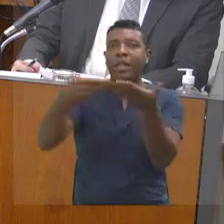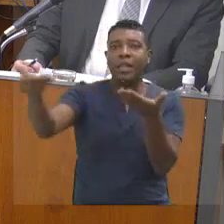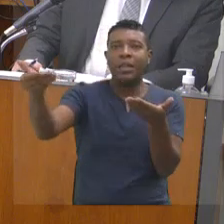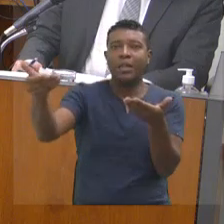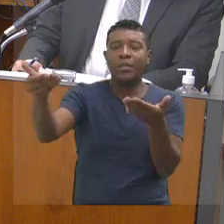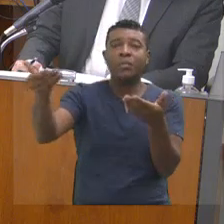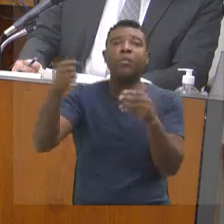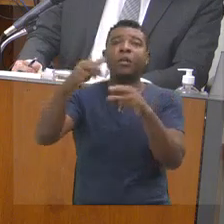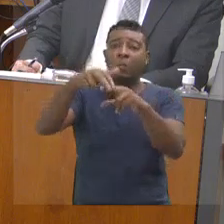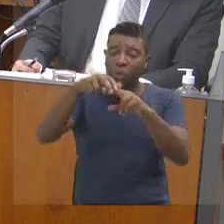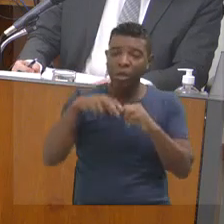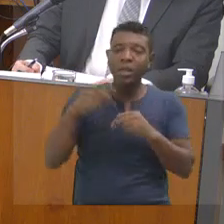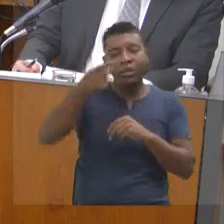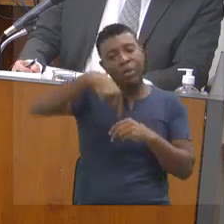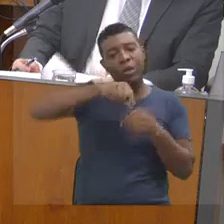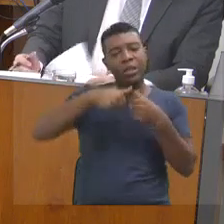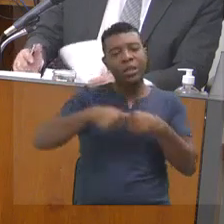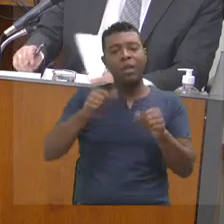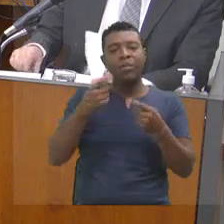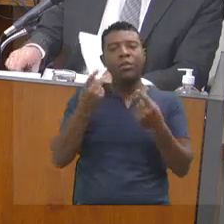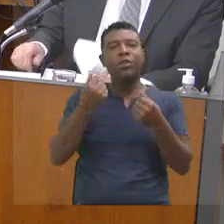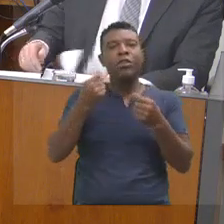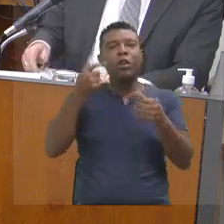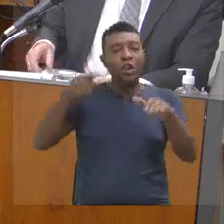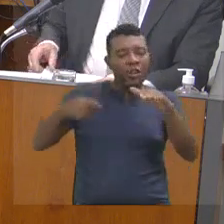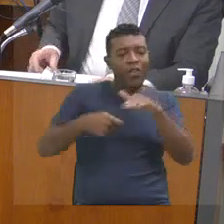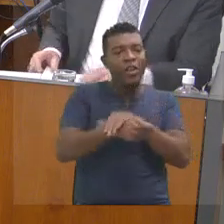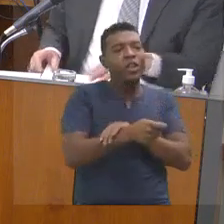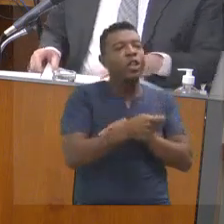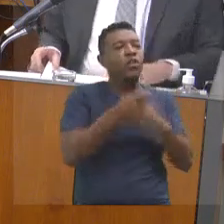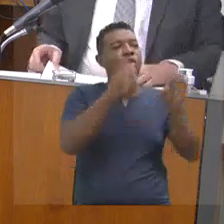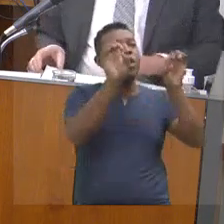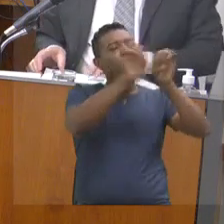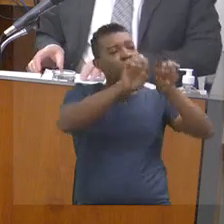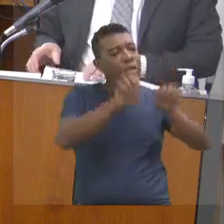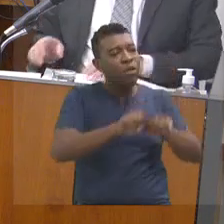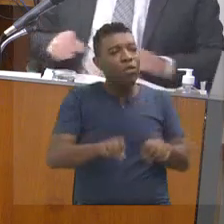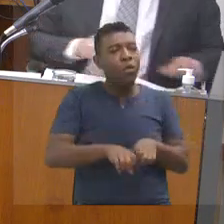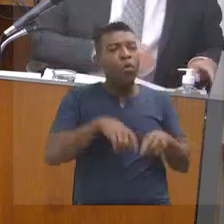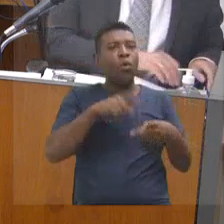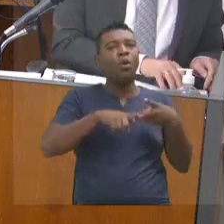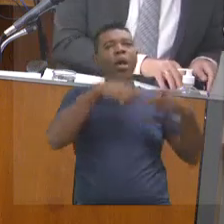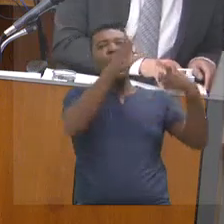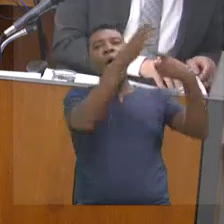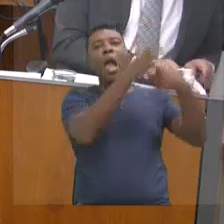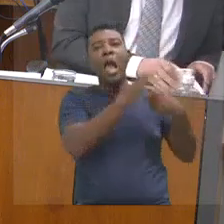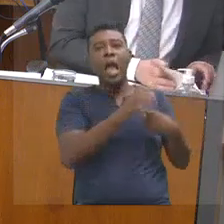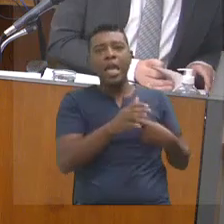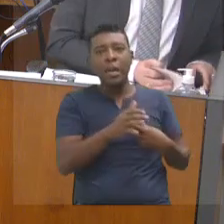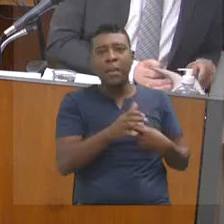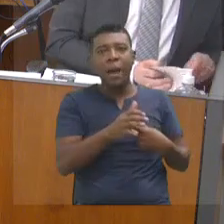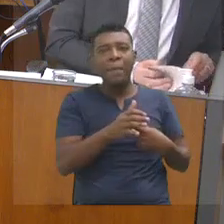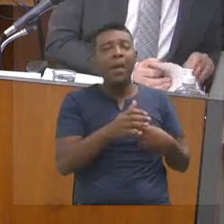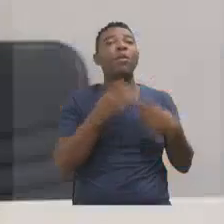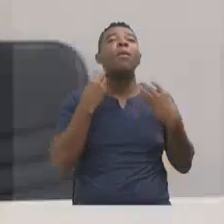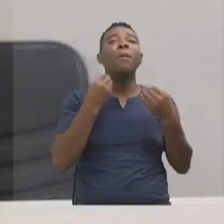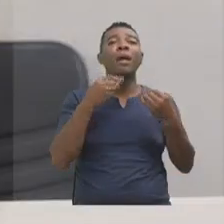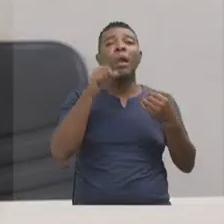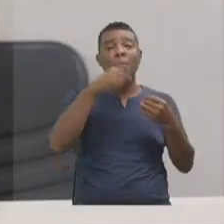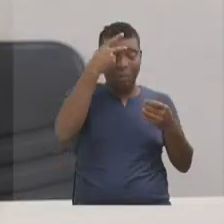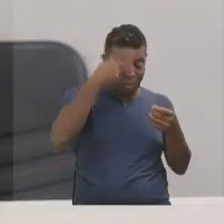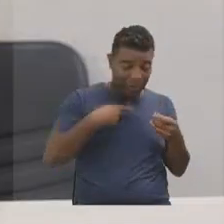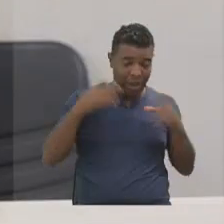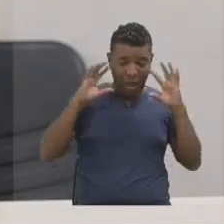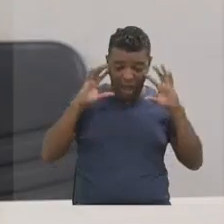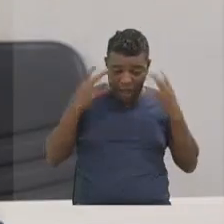infraestrutura e equipamentos em hospitais é de maior porte para que eles consigam resolver a sua